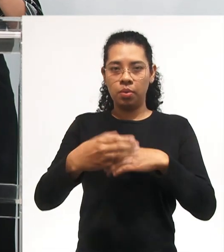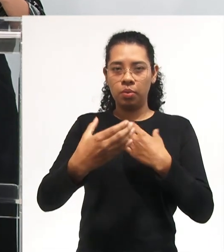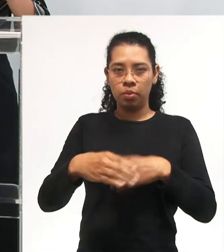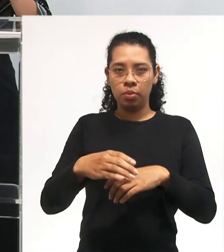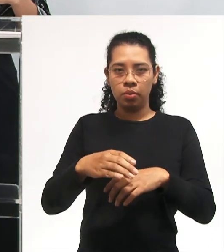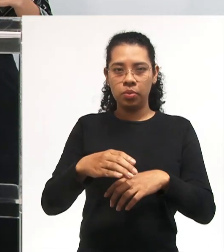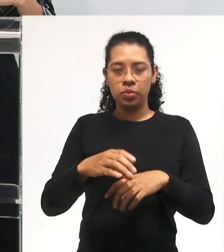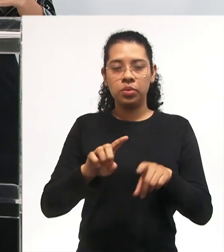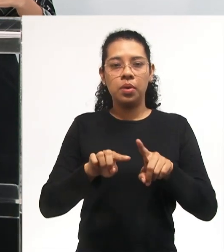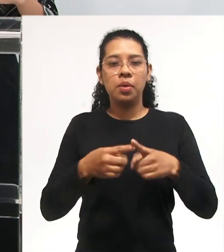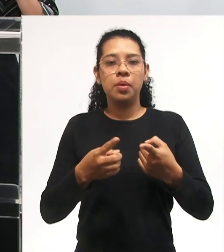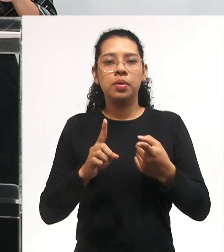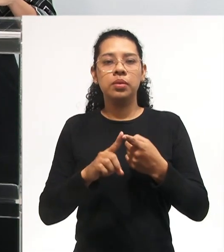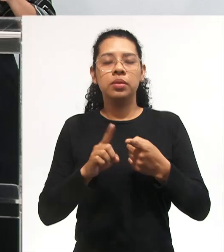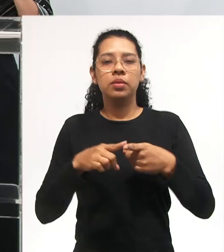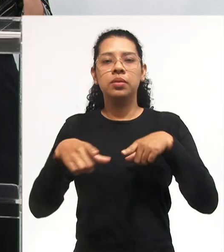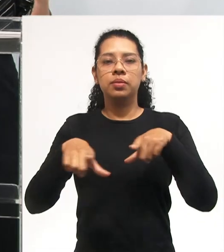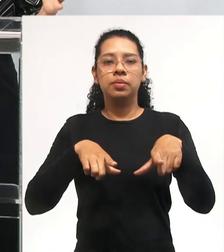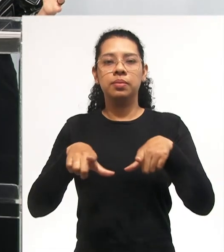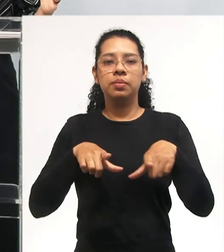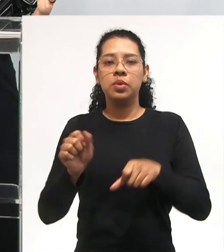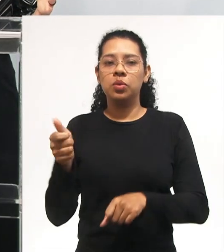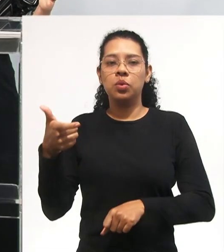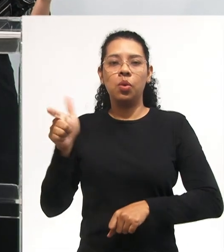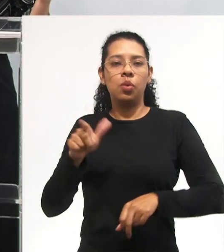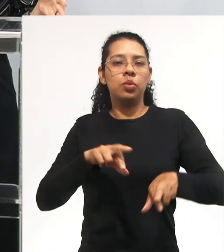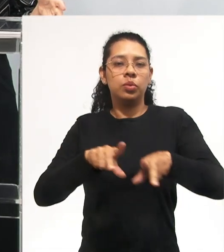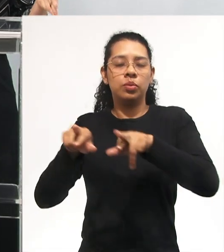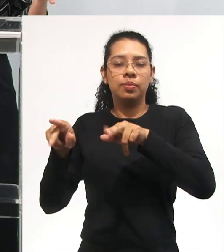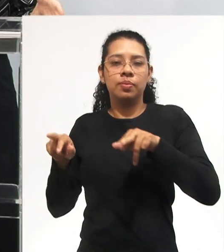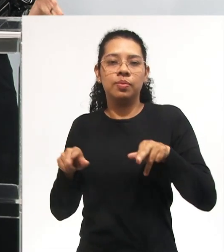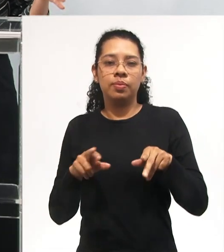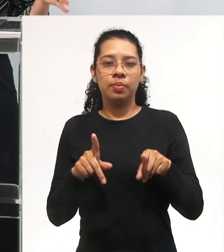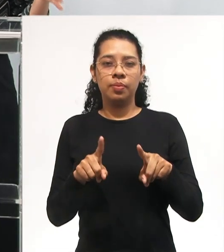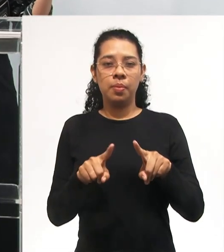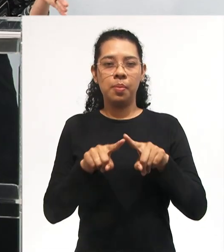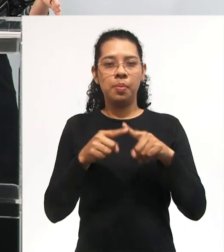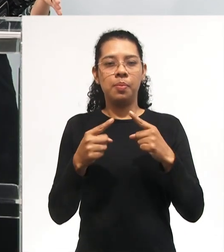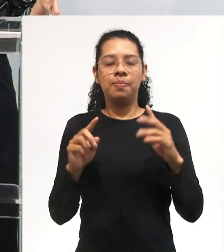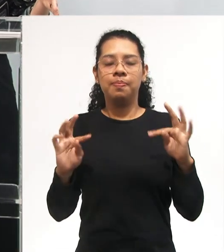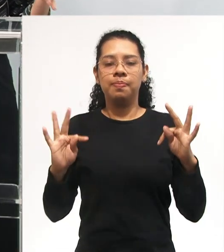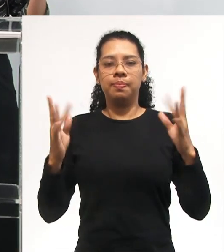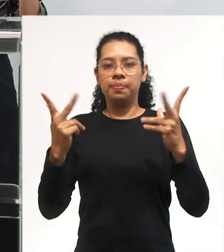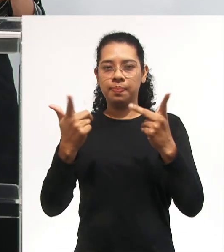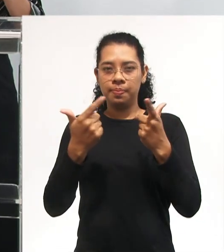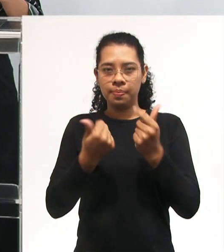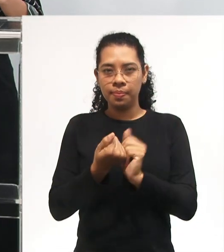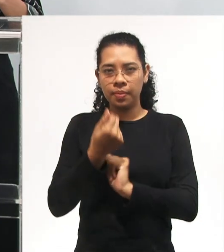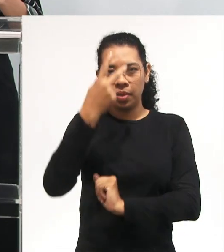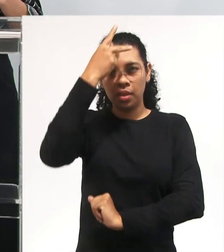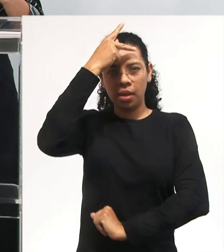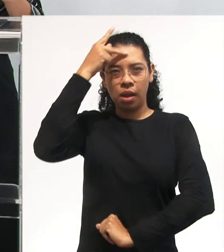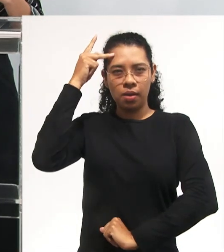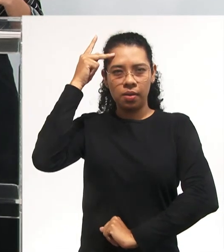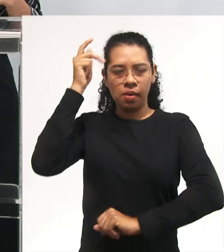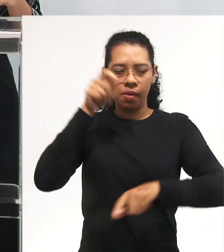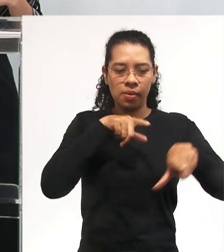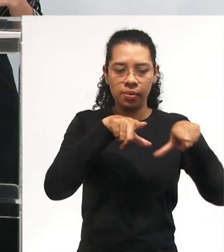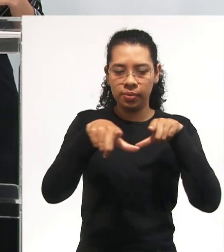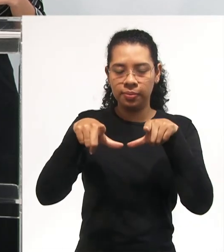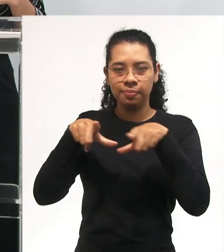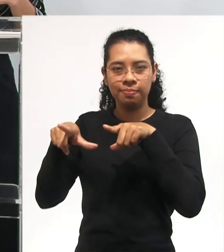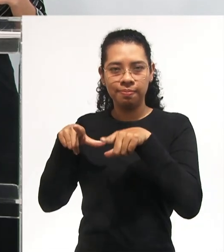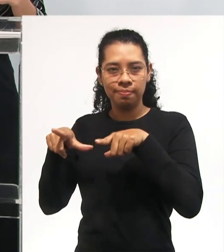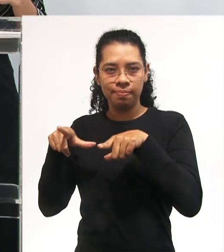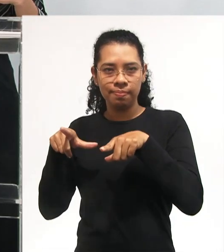mas por outras formas. Mas todas as pessoas que trabalham na gestão pública, elas estão